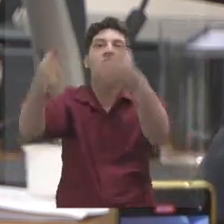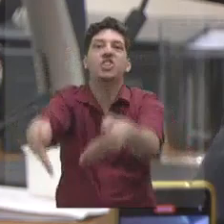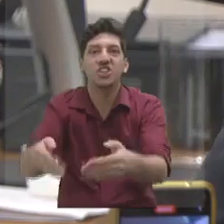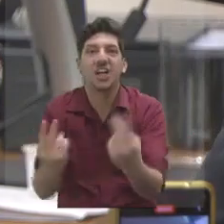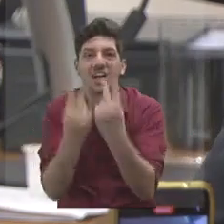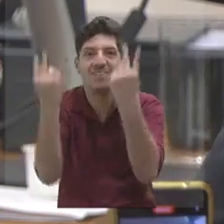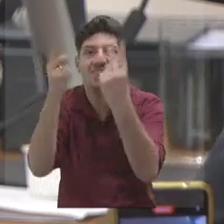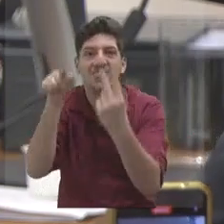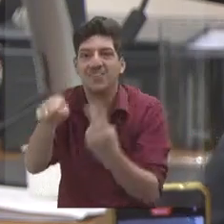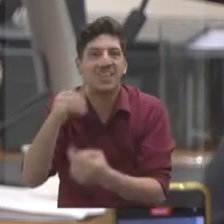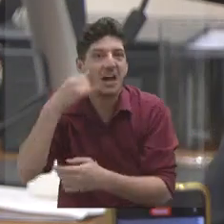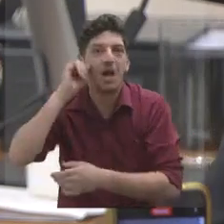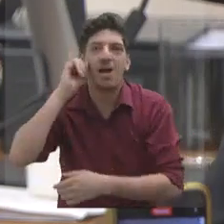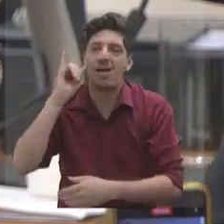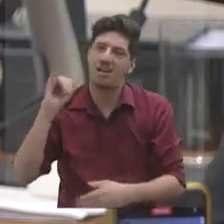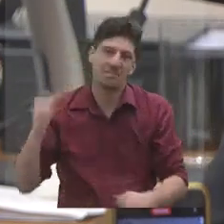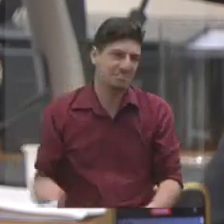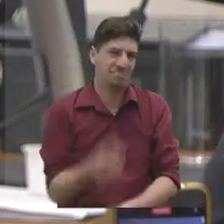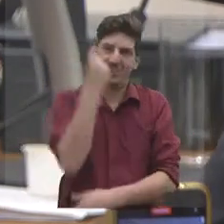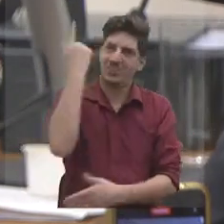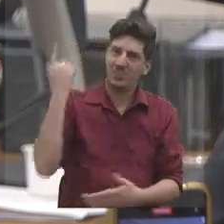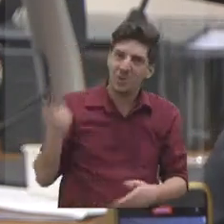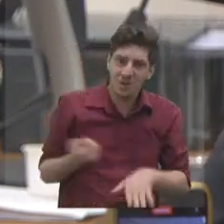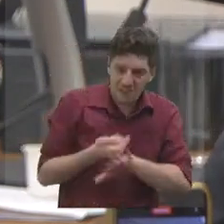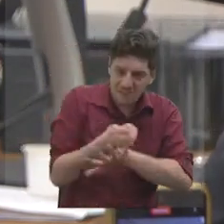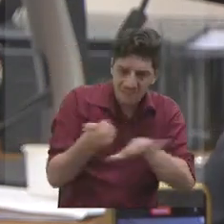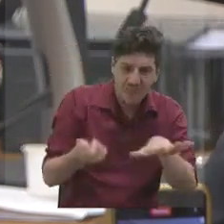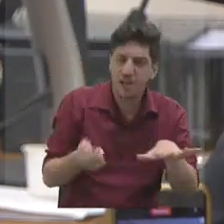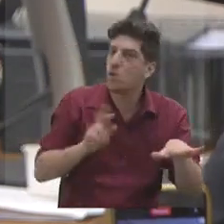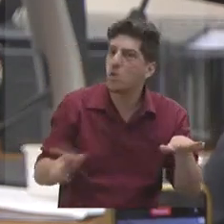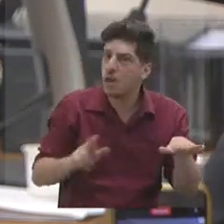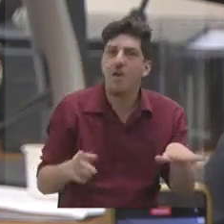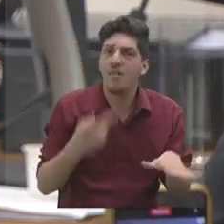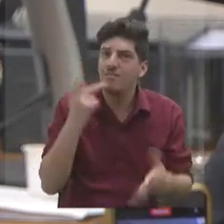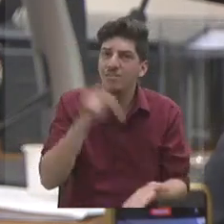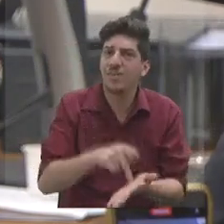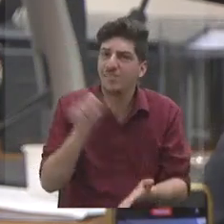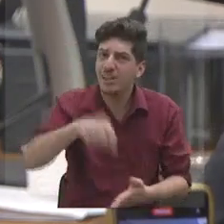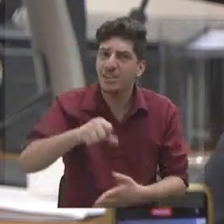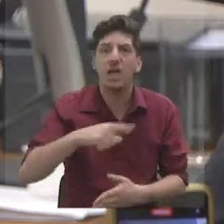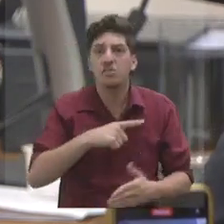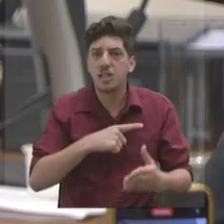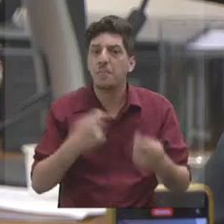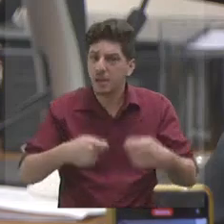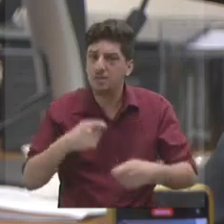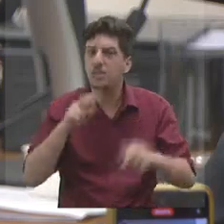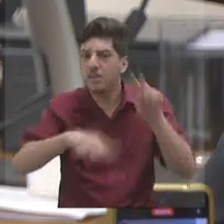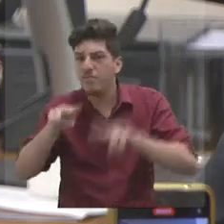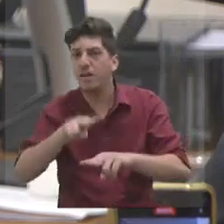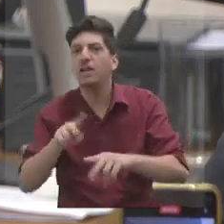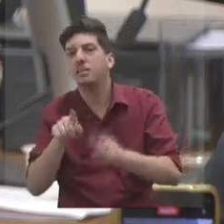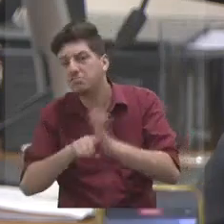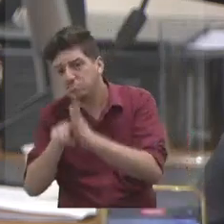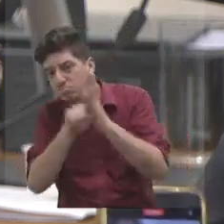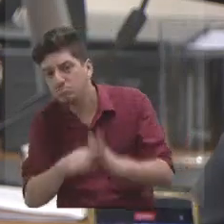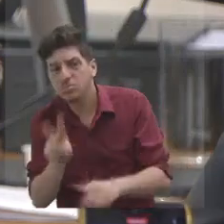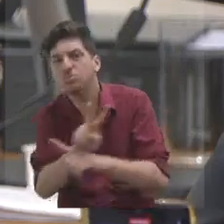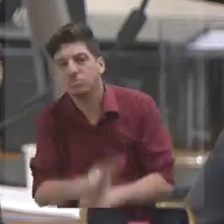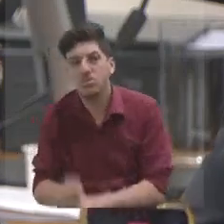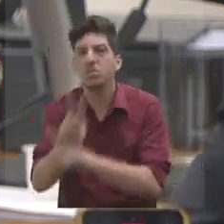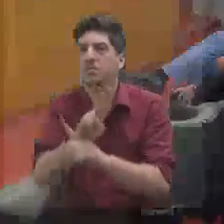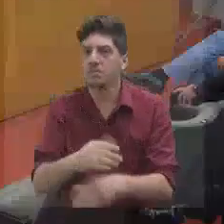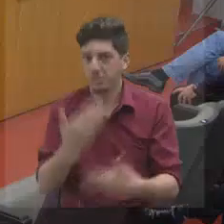É sim um escândalo não tem fake News aqui tem sim a ver um processo de investigação sobre isso obrigada